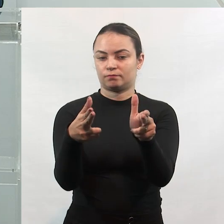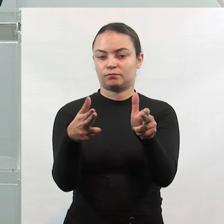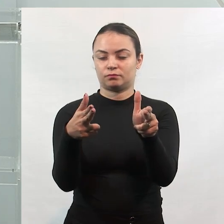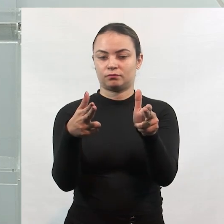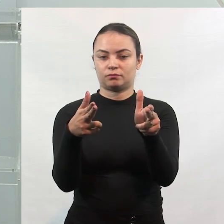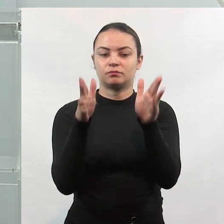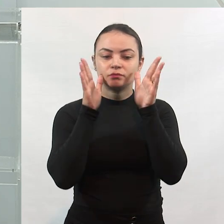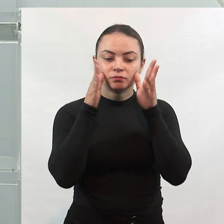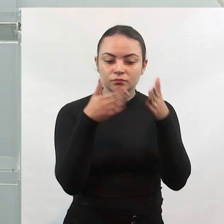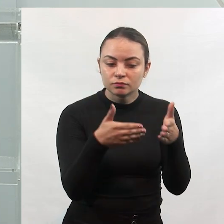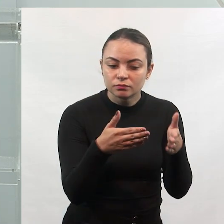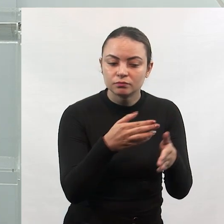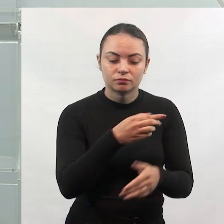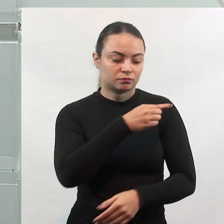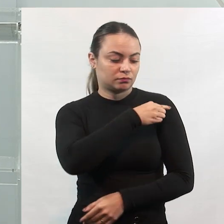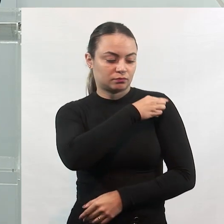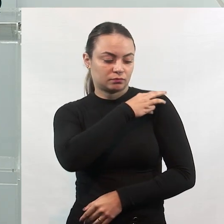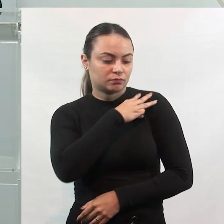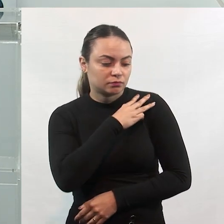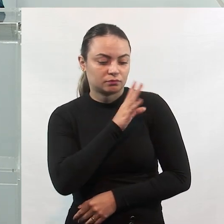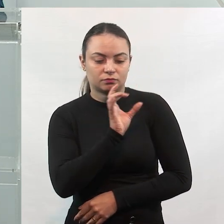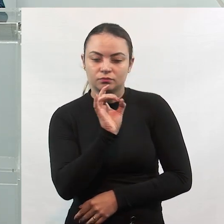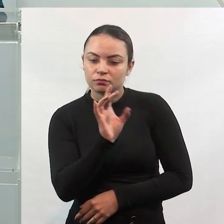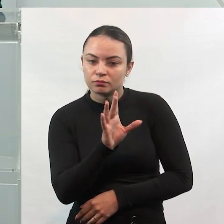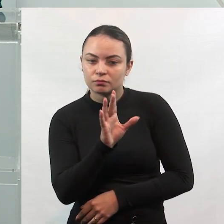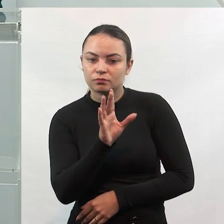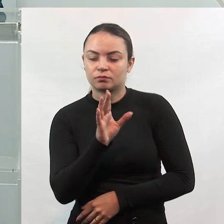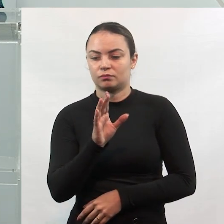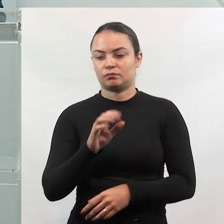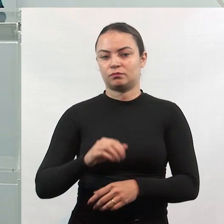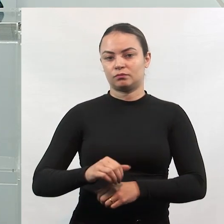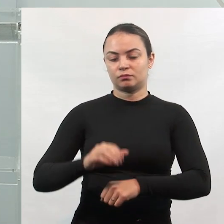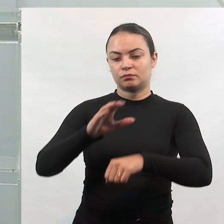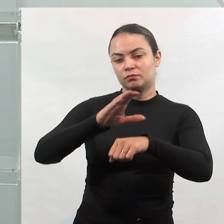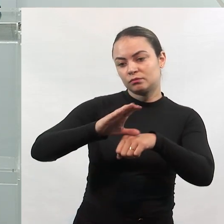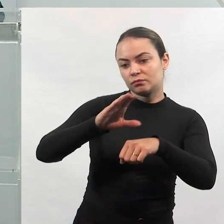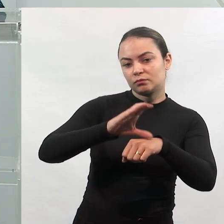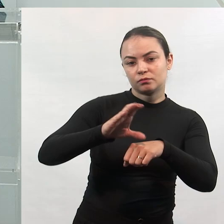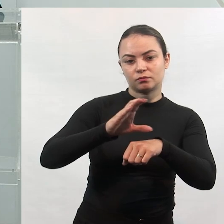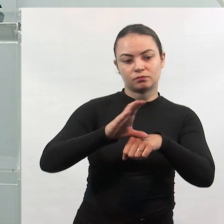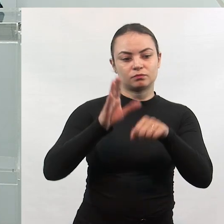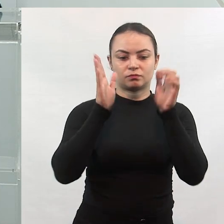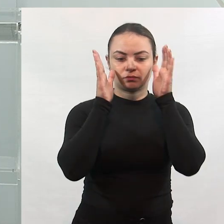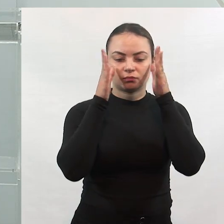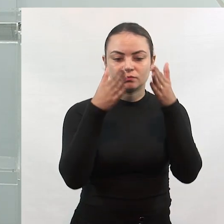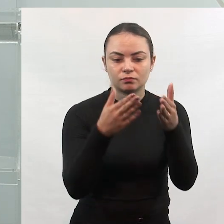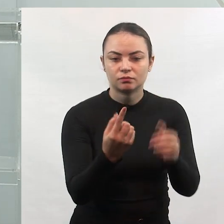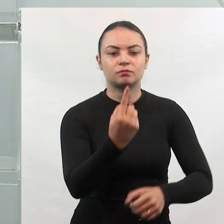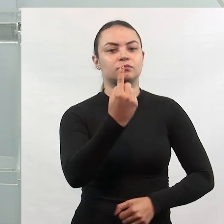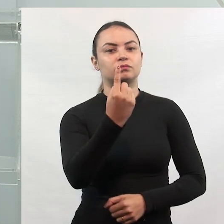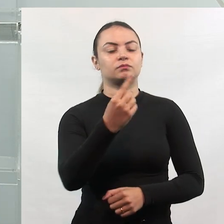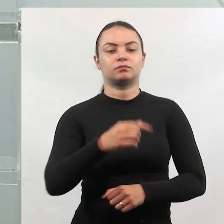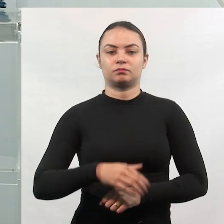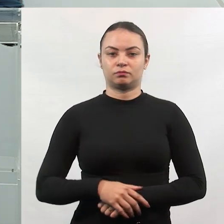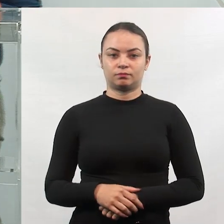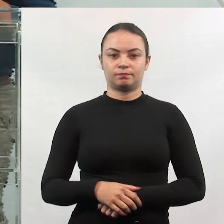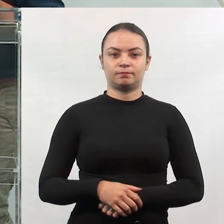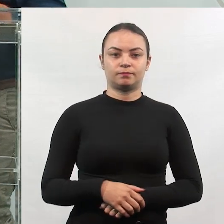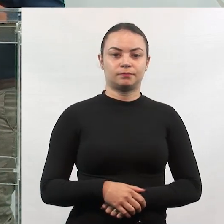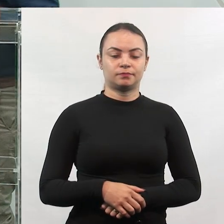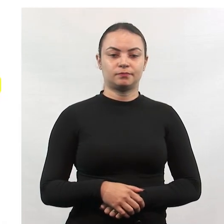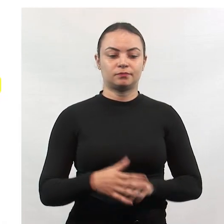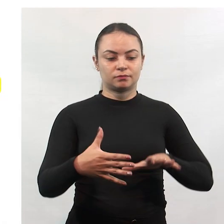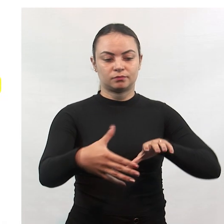não consigo ir além disso, né? E por que é importante olhar para esse espaço que eu estou delimitando? A tua justificativa tem que dizer